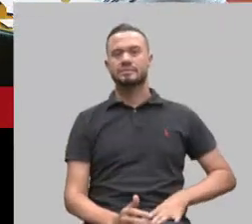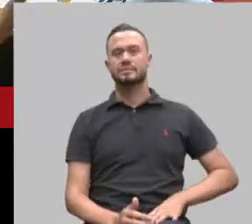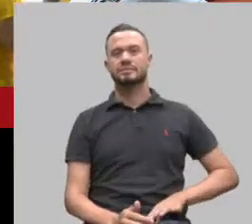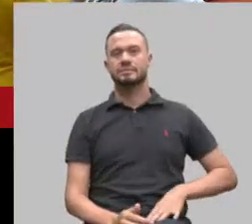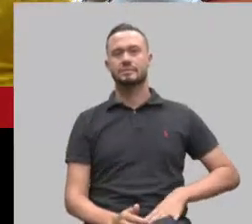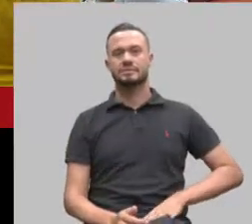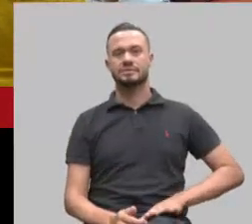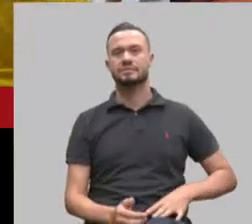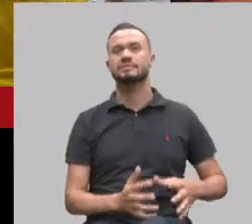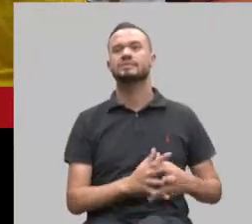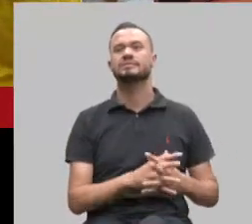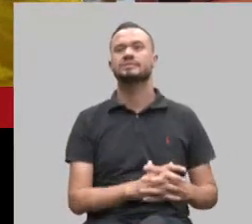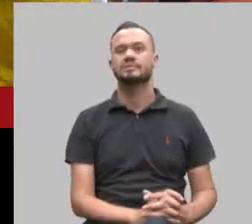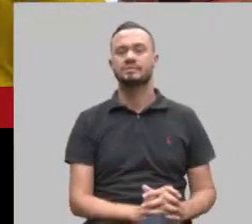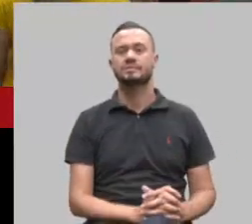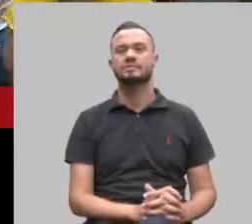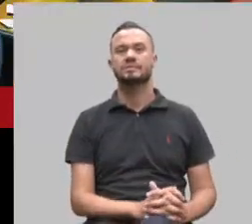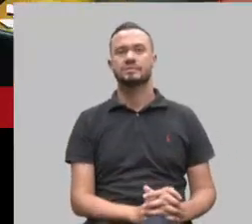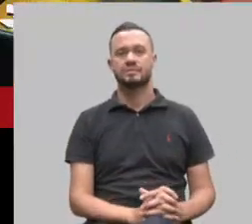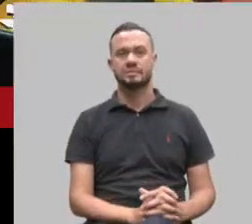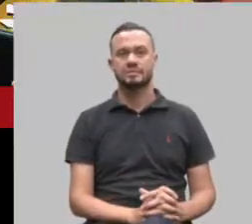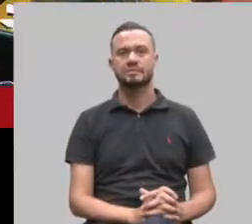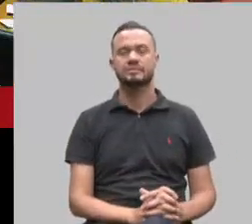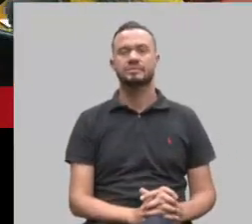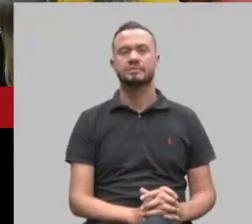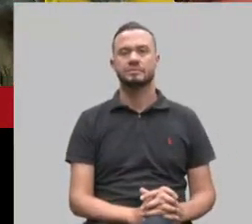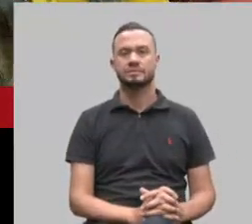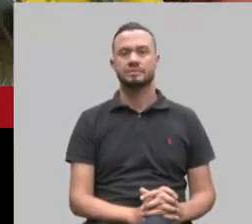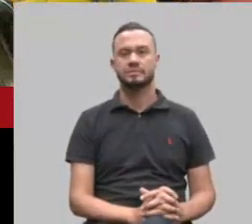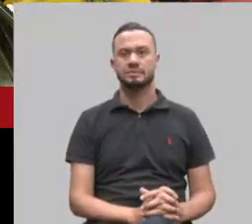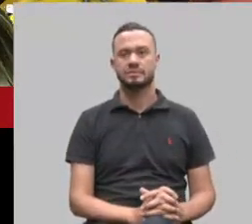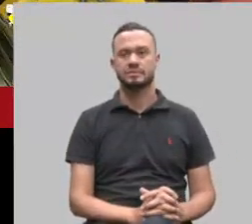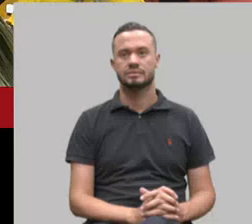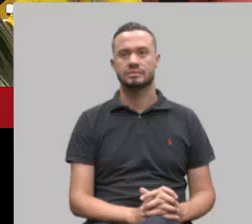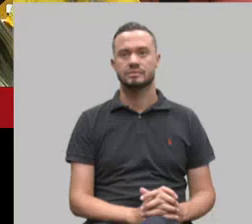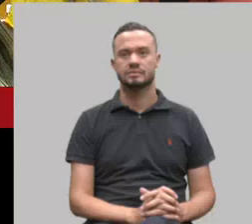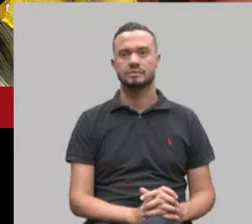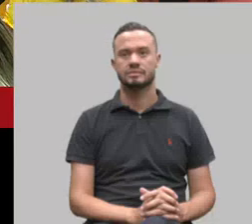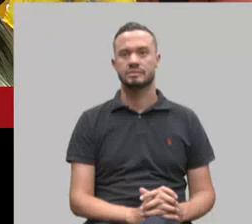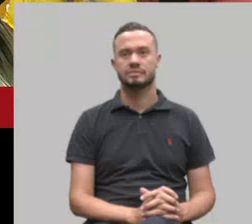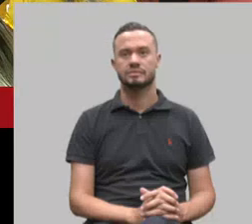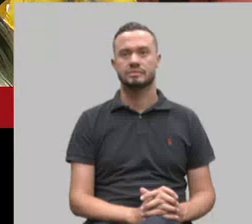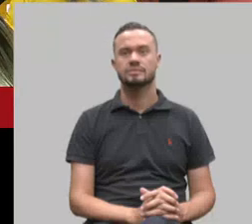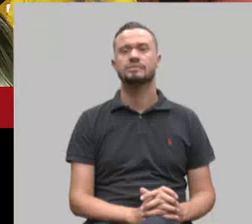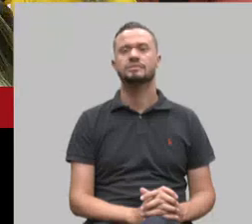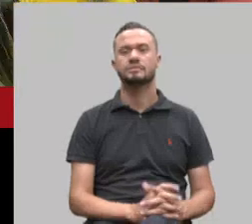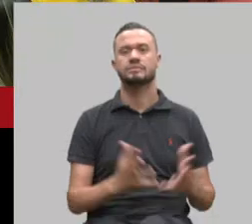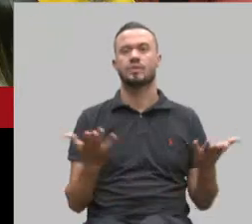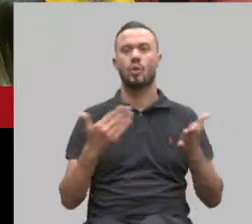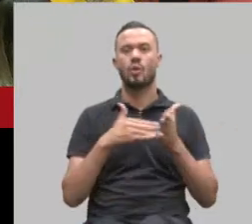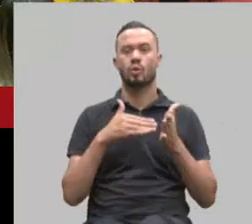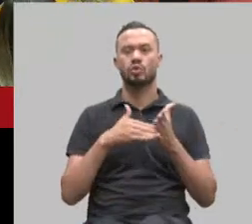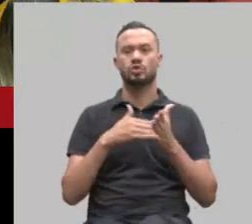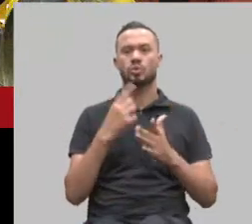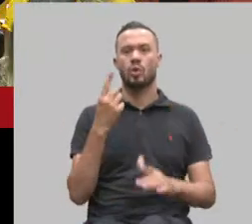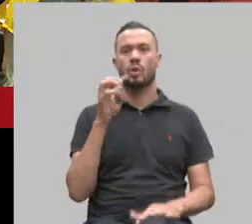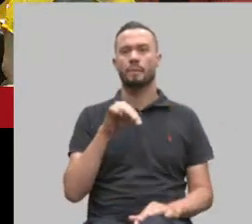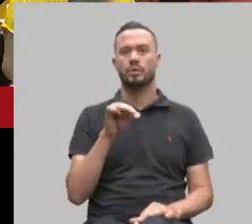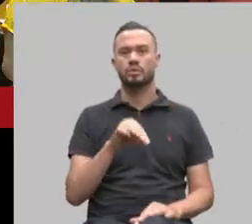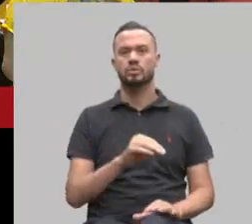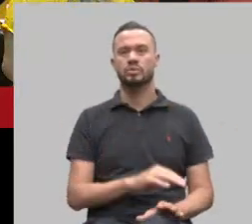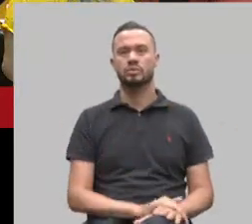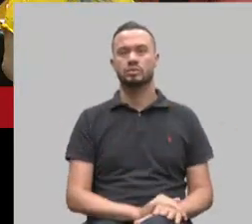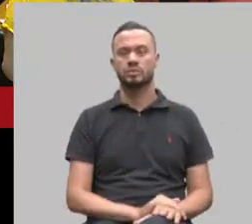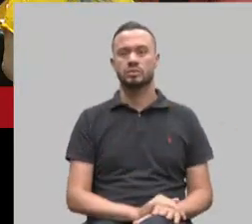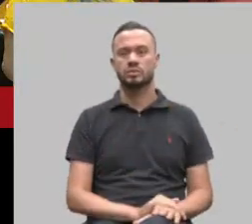obrigado e eu sou o último inscrito e eu tenho um minuto gente gente defender o